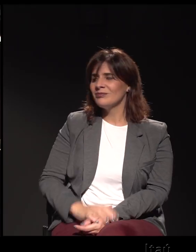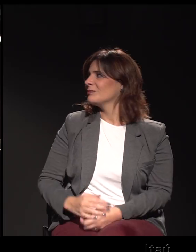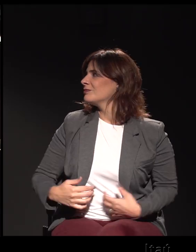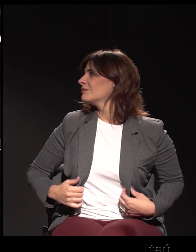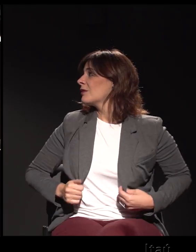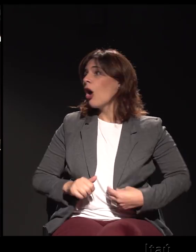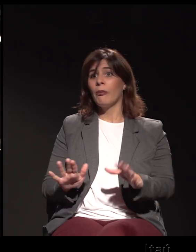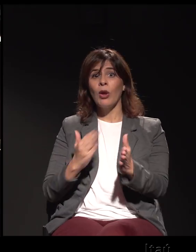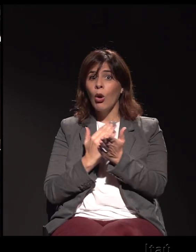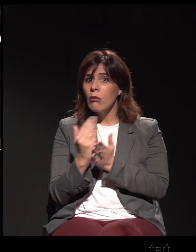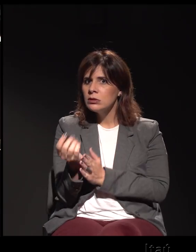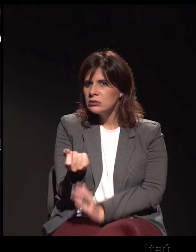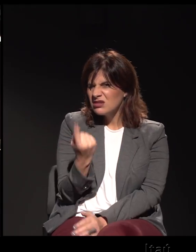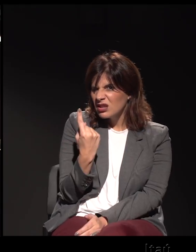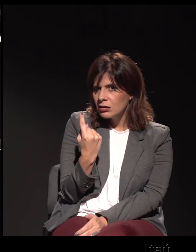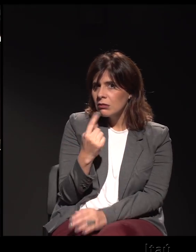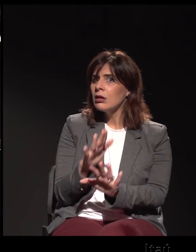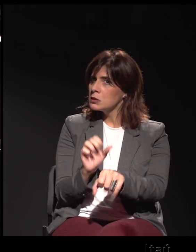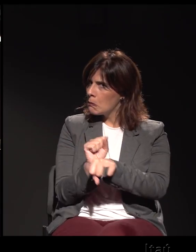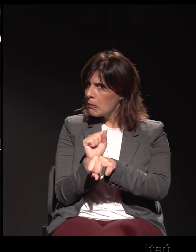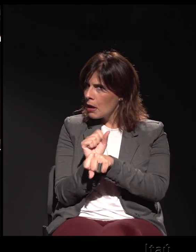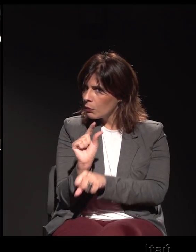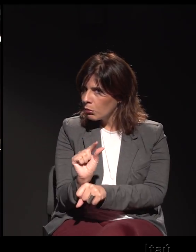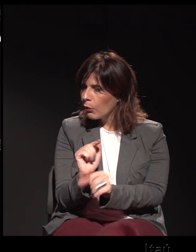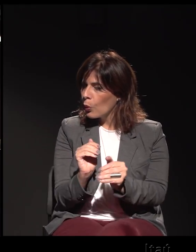lá, porque é estranho, hein? Aí dá um tempinho.